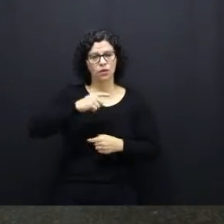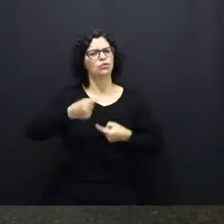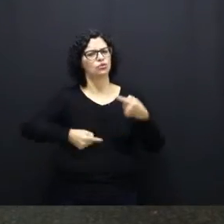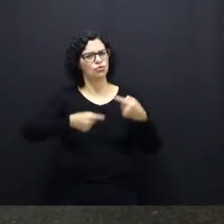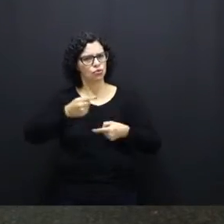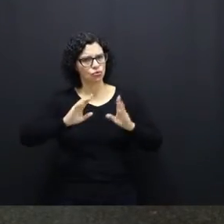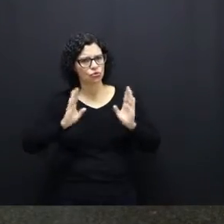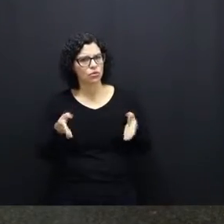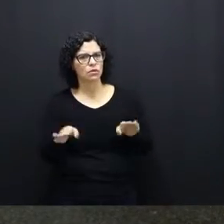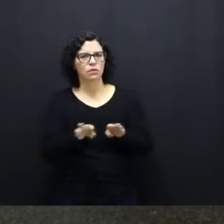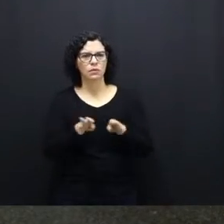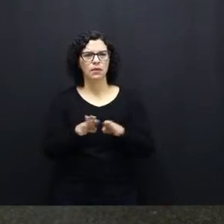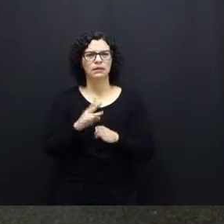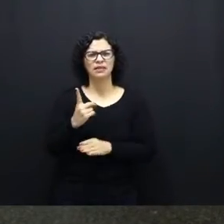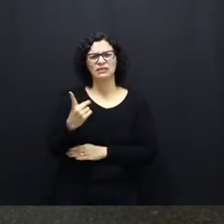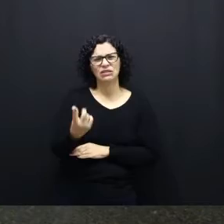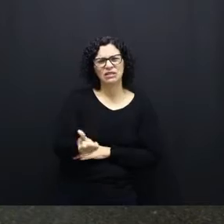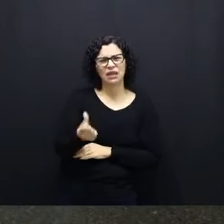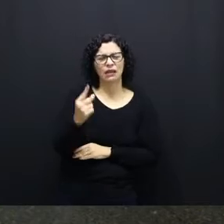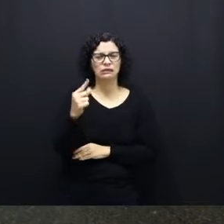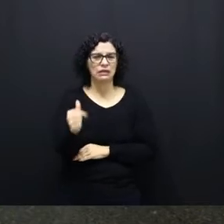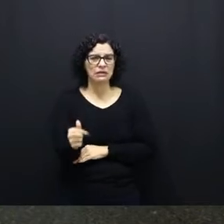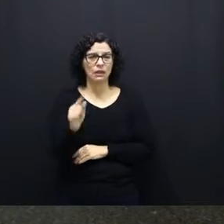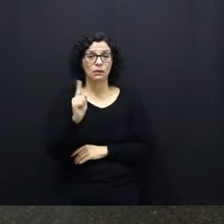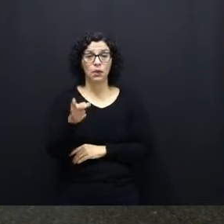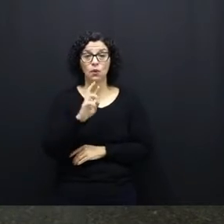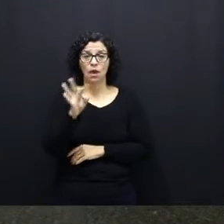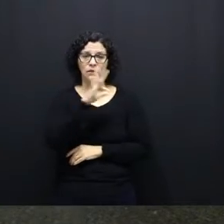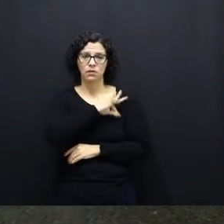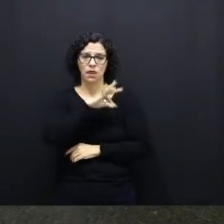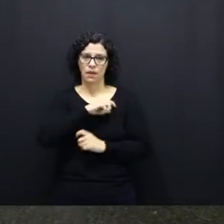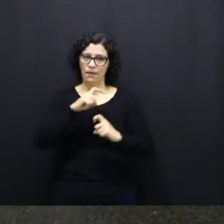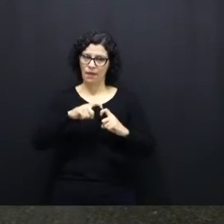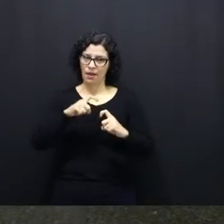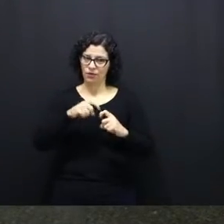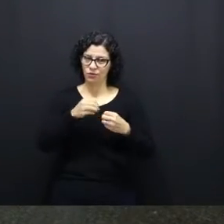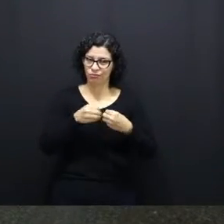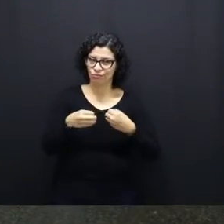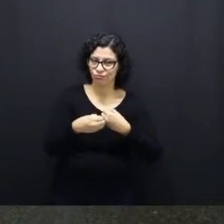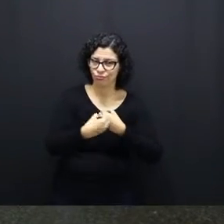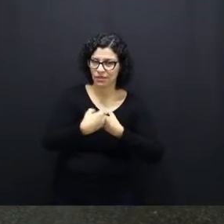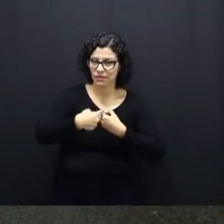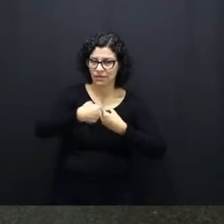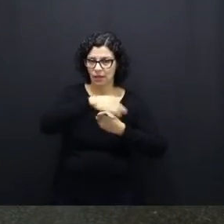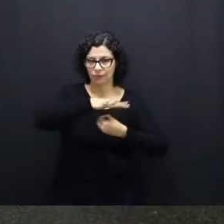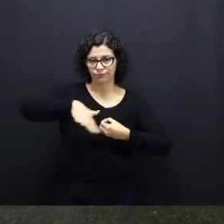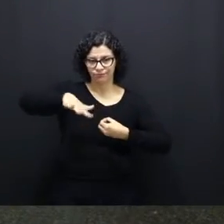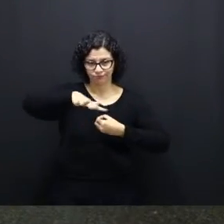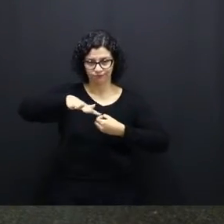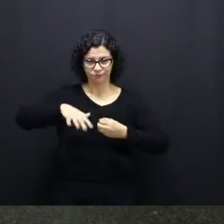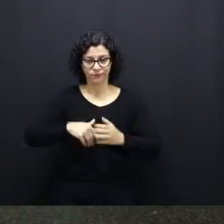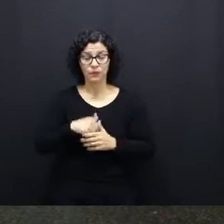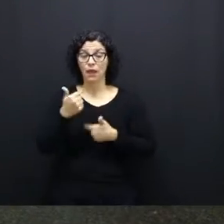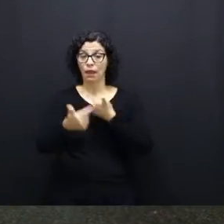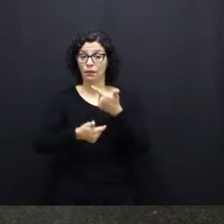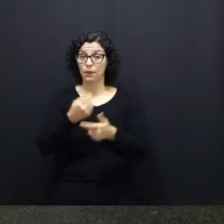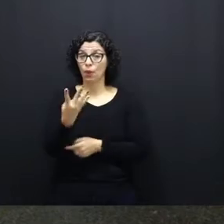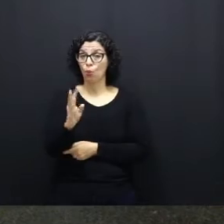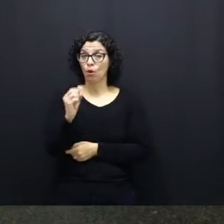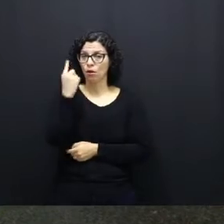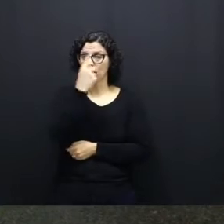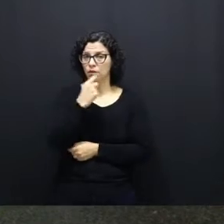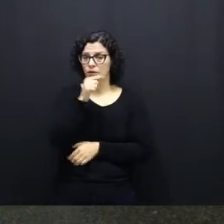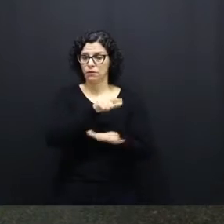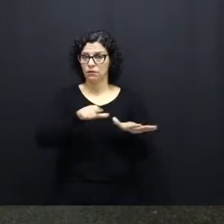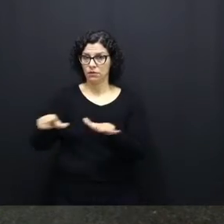debatemos isso aqui e média de 16 17 mil reais é o salário de um médico aí na região metropolitana para trabalhar 40 horas